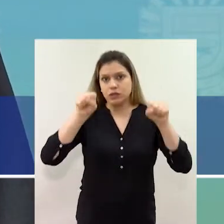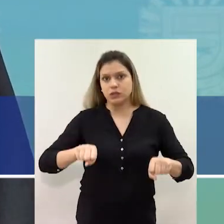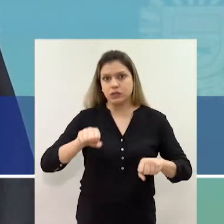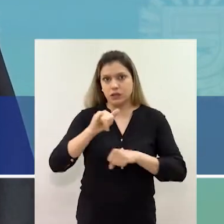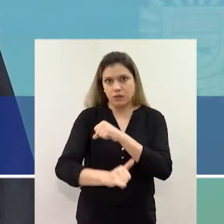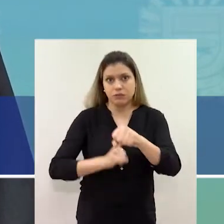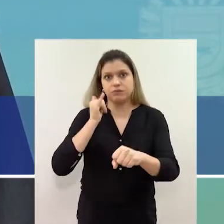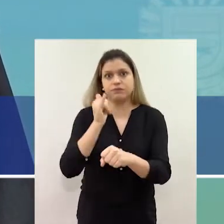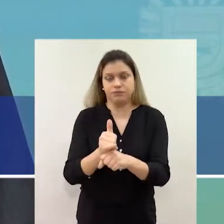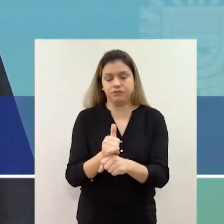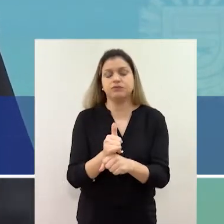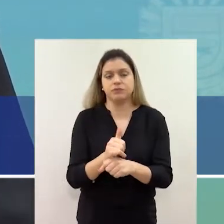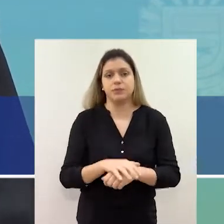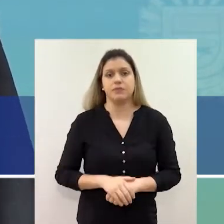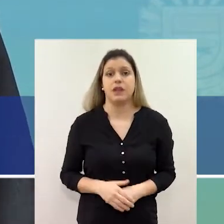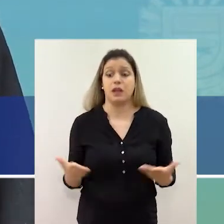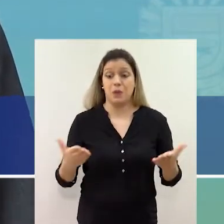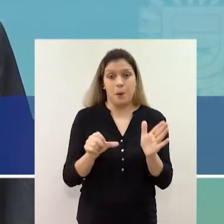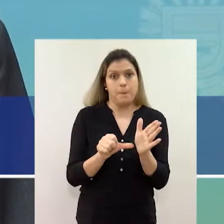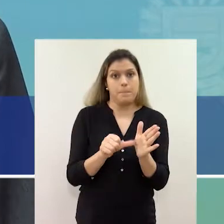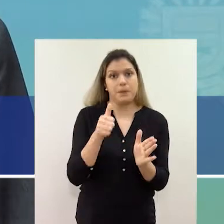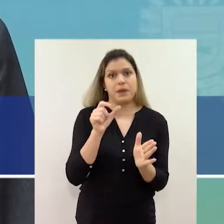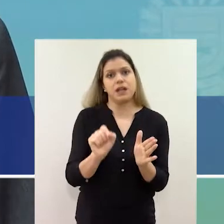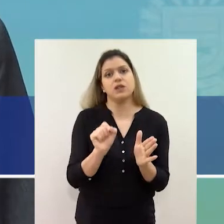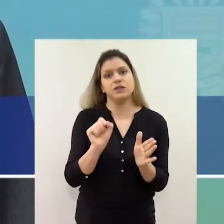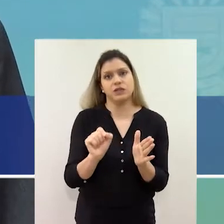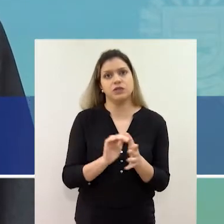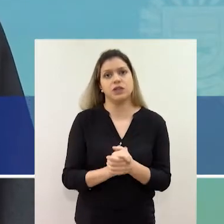solicitação, e nós temos a primeira